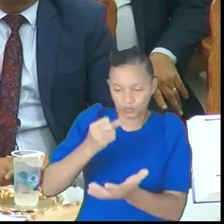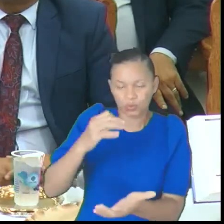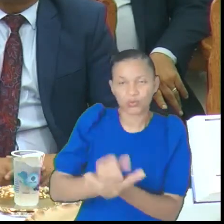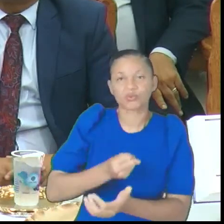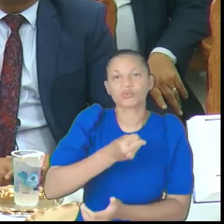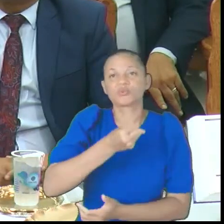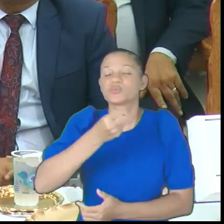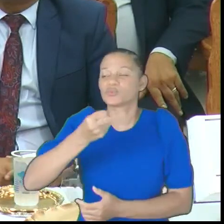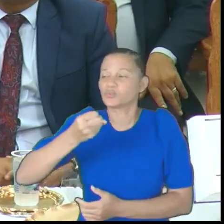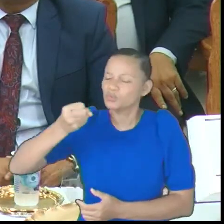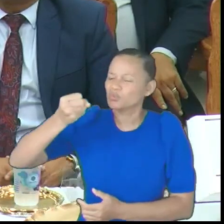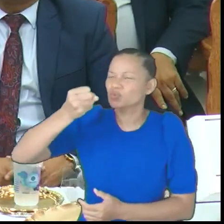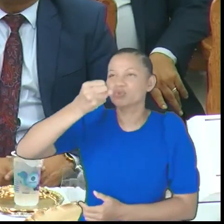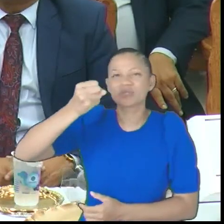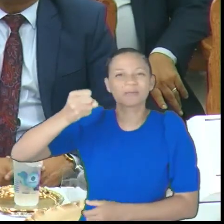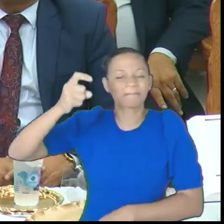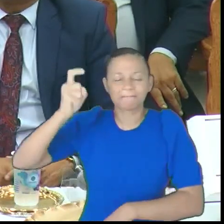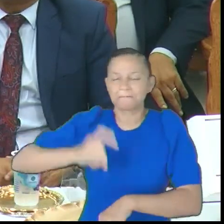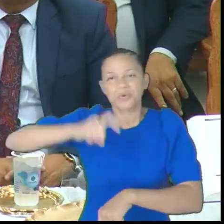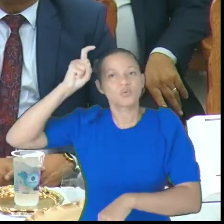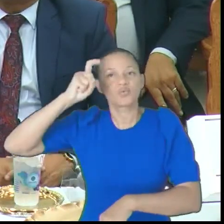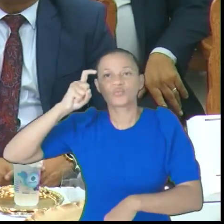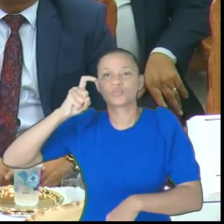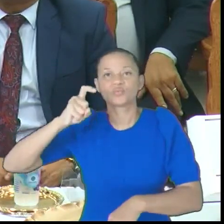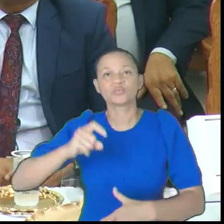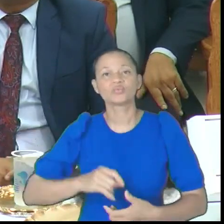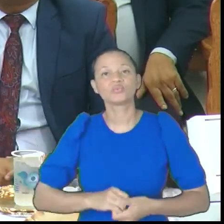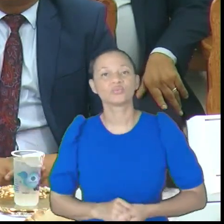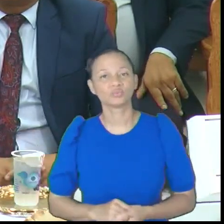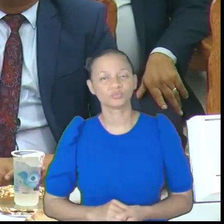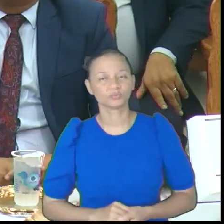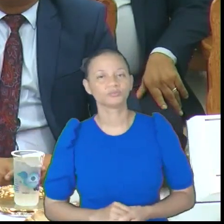igreja será iminente.